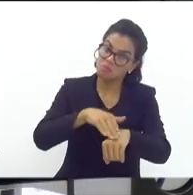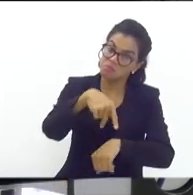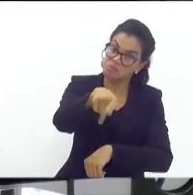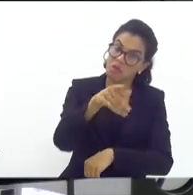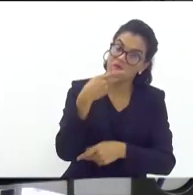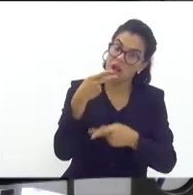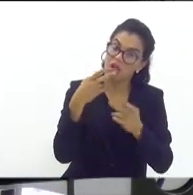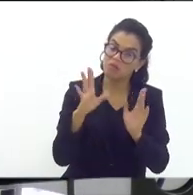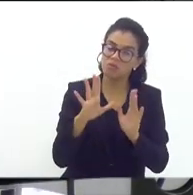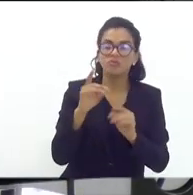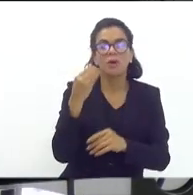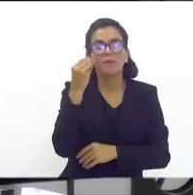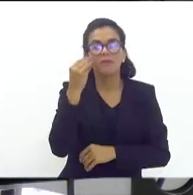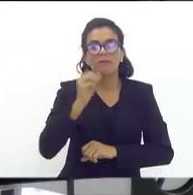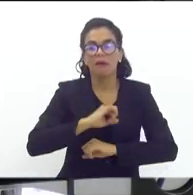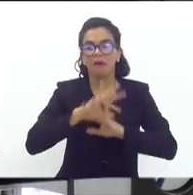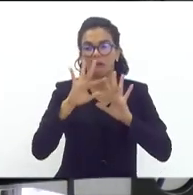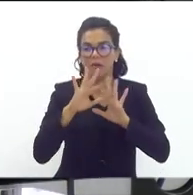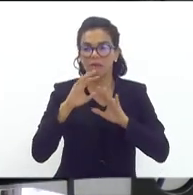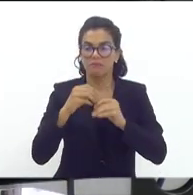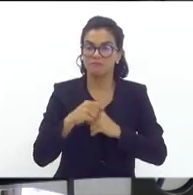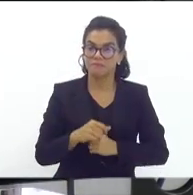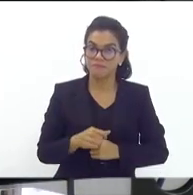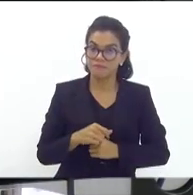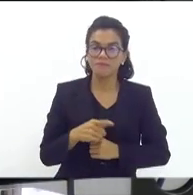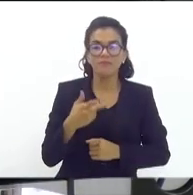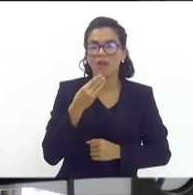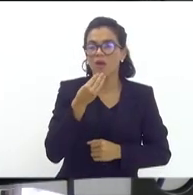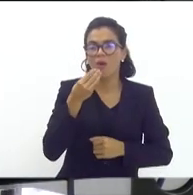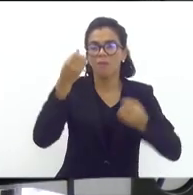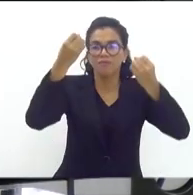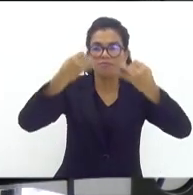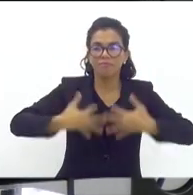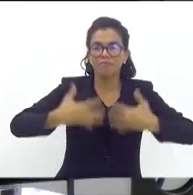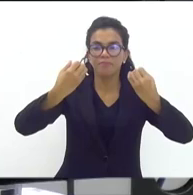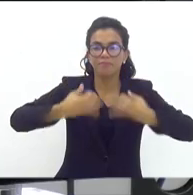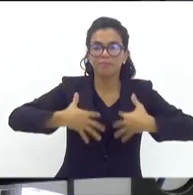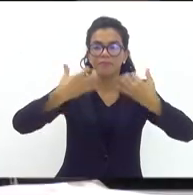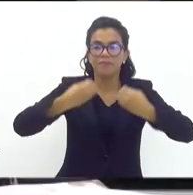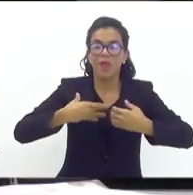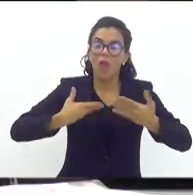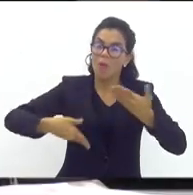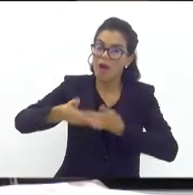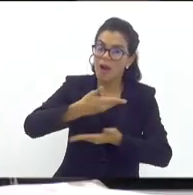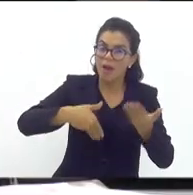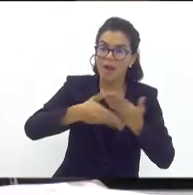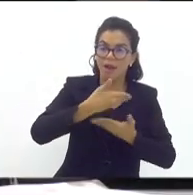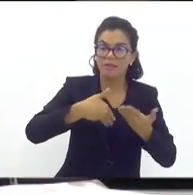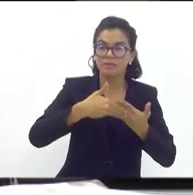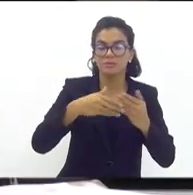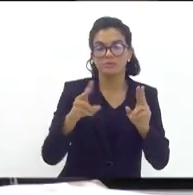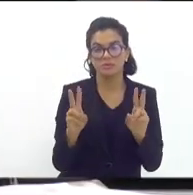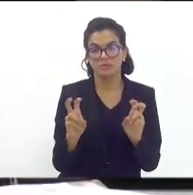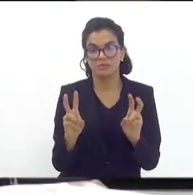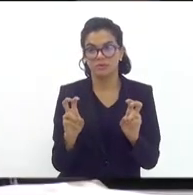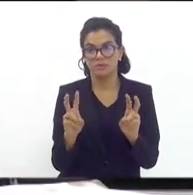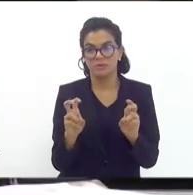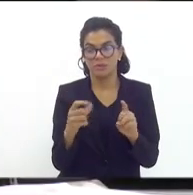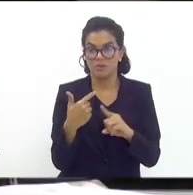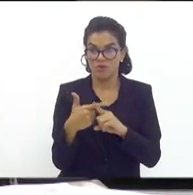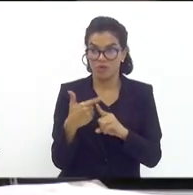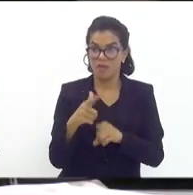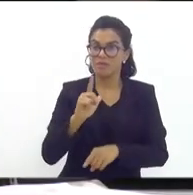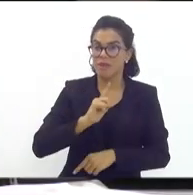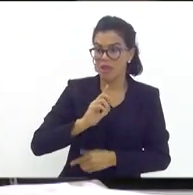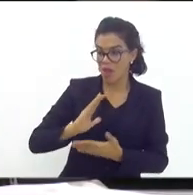só para esclarecer então assim é muito claro que é apenas uma relação porque a